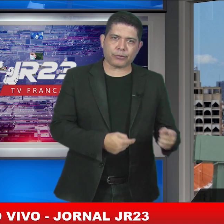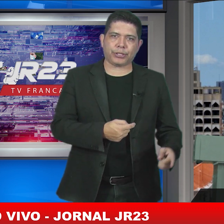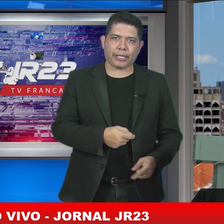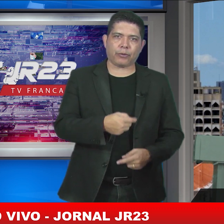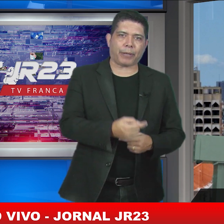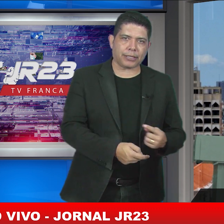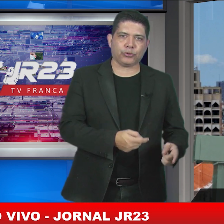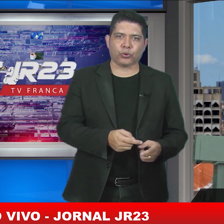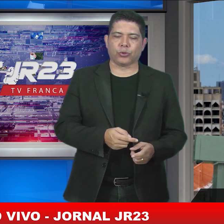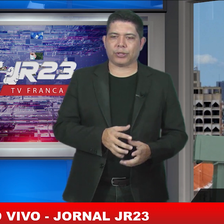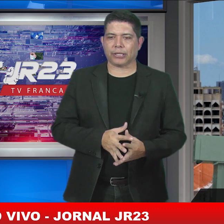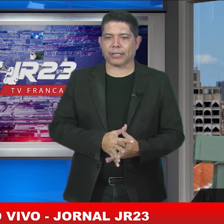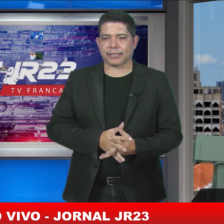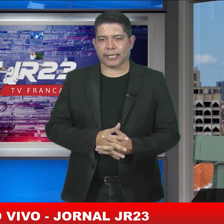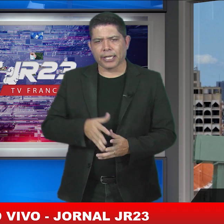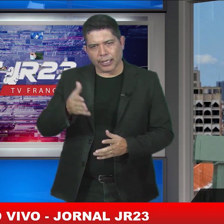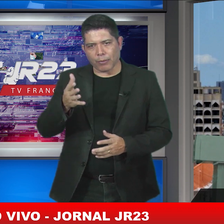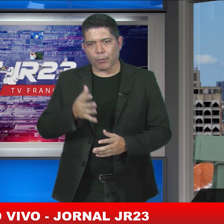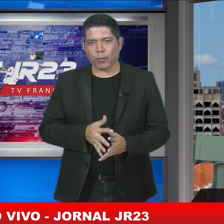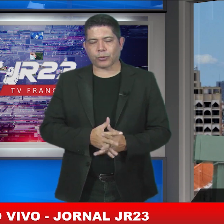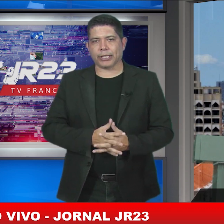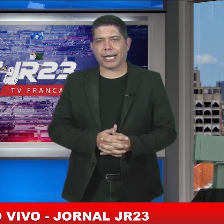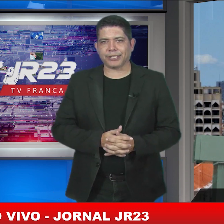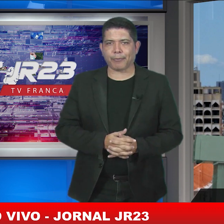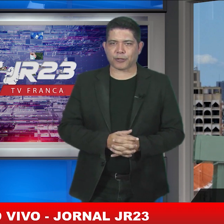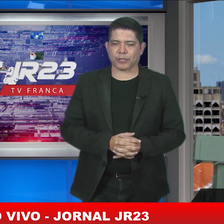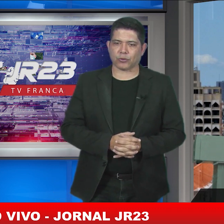comprando dinheiro e pagando juros. Então, quer dizer, é uma boa oportunidade aí para as pessoas.